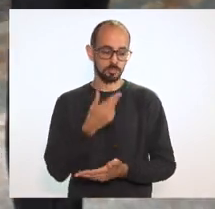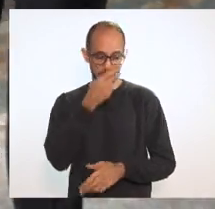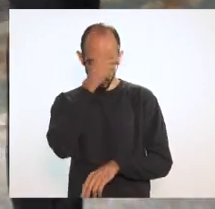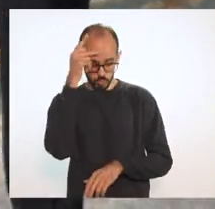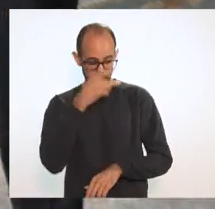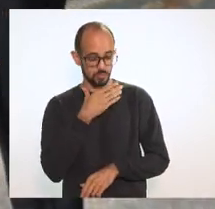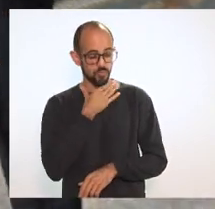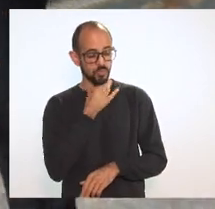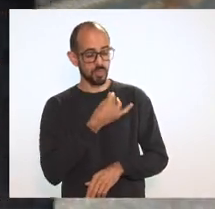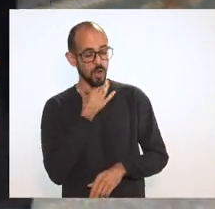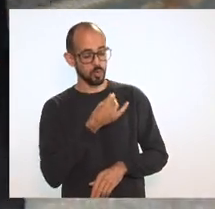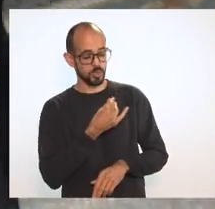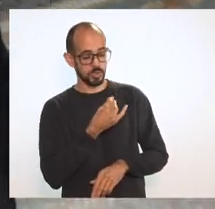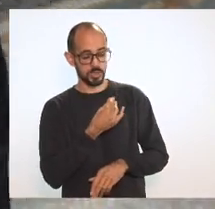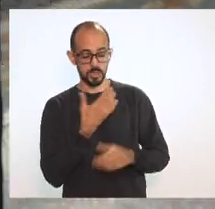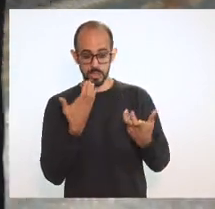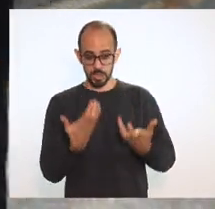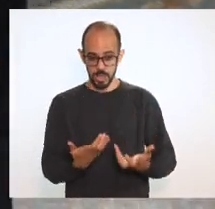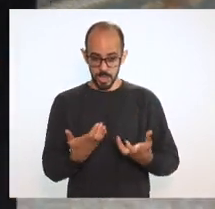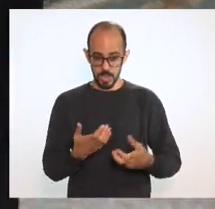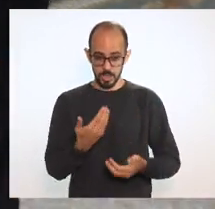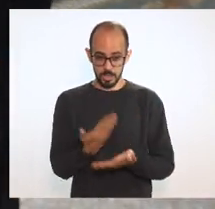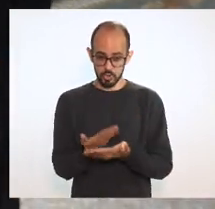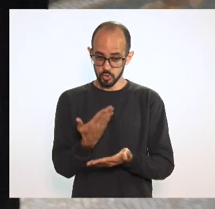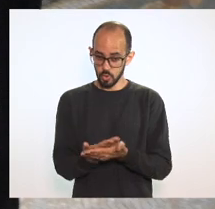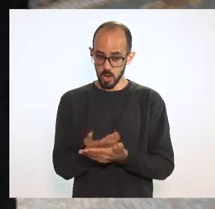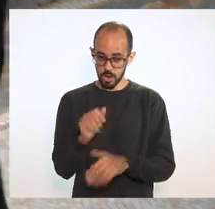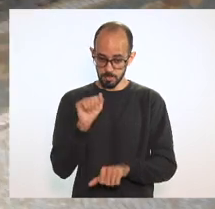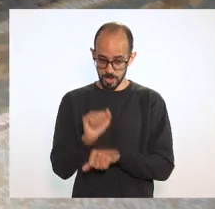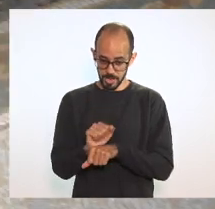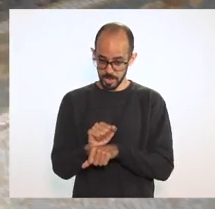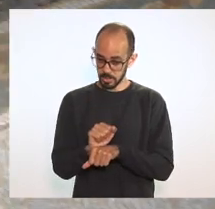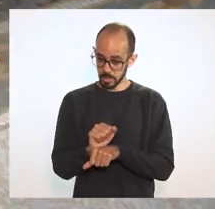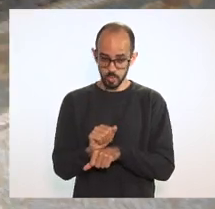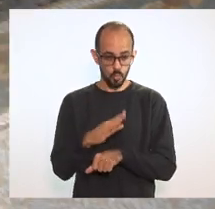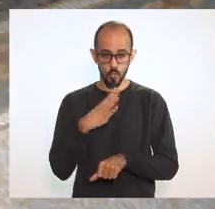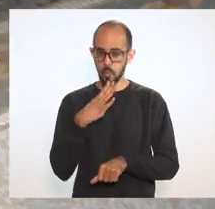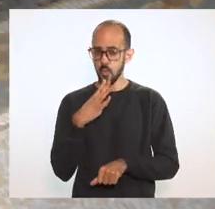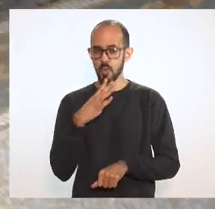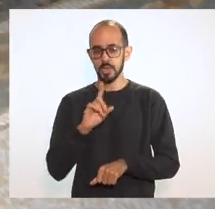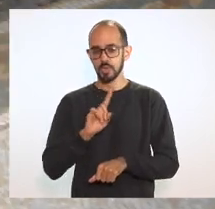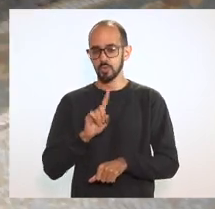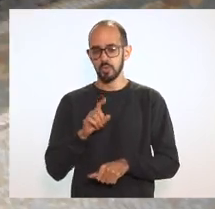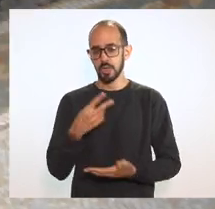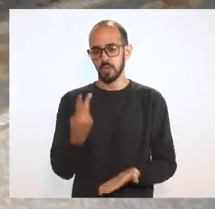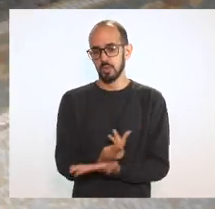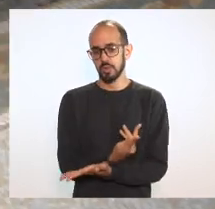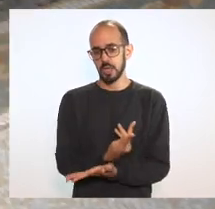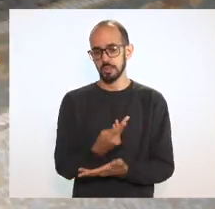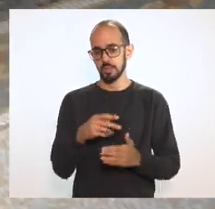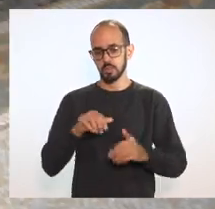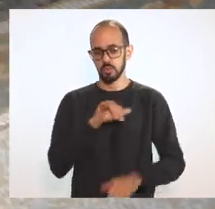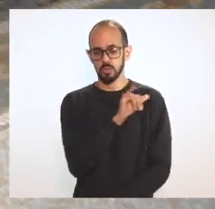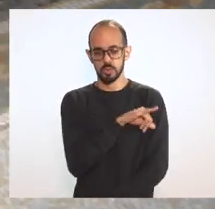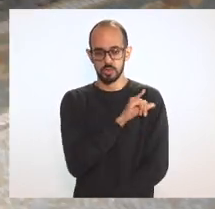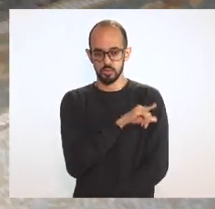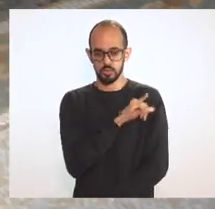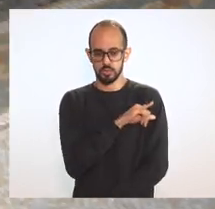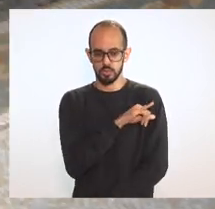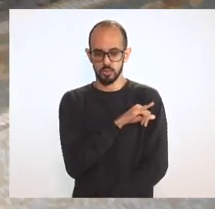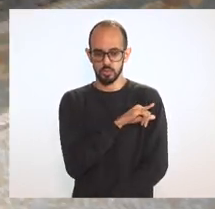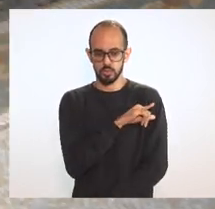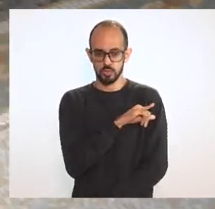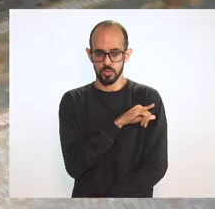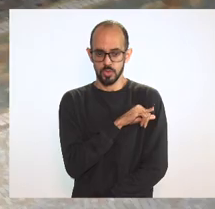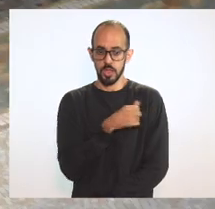a paralisação da escola não conhecem a realidade do Rio de Janeiro. Eu falei ontem aqui nessa tribuna que